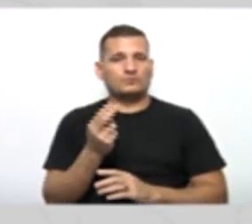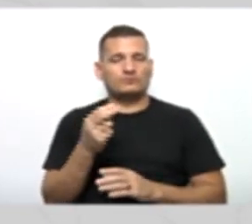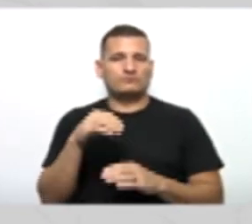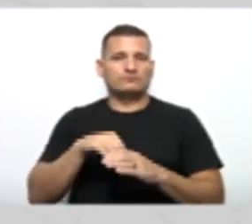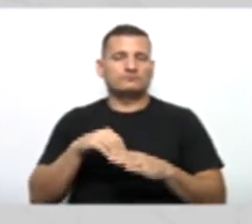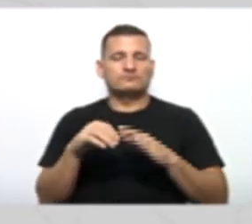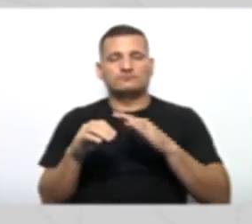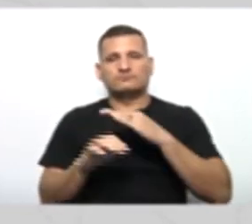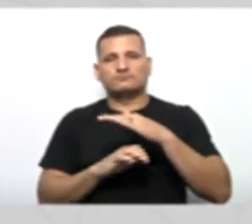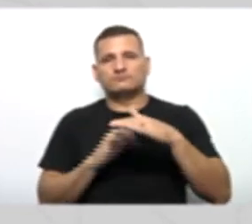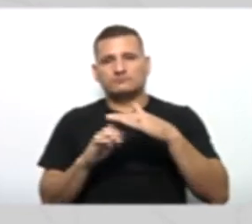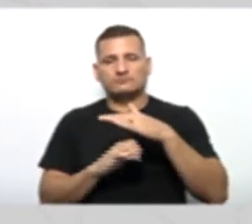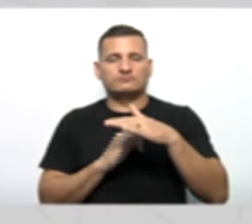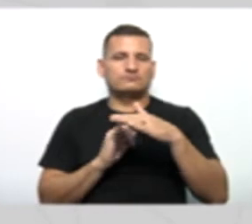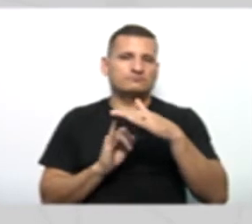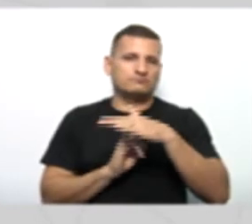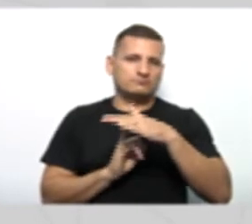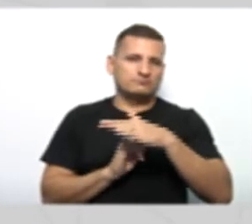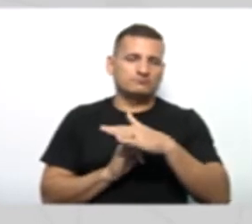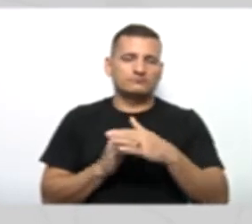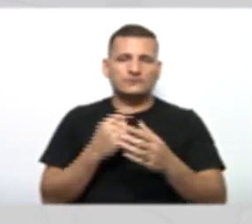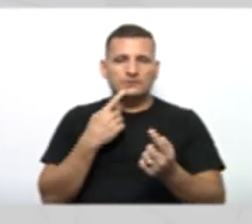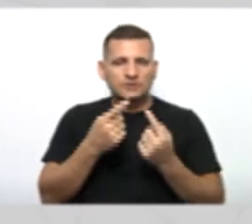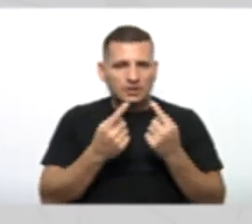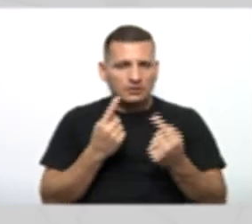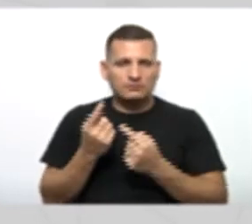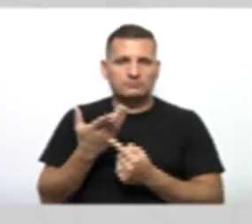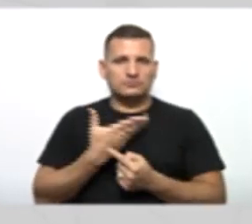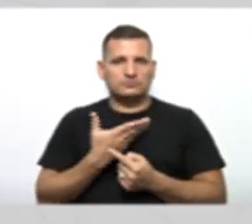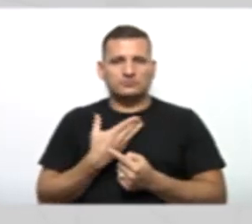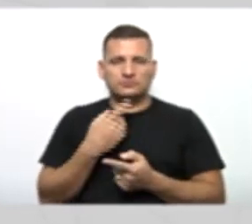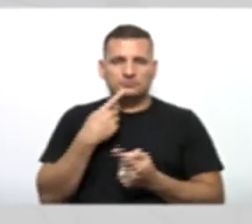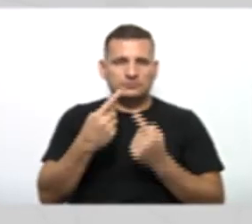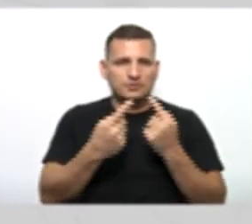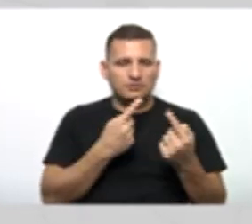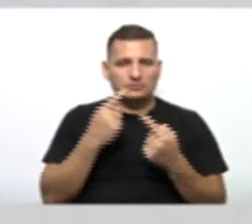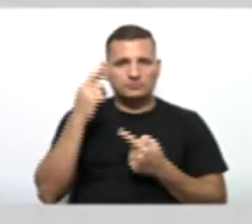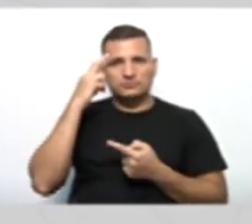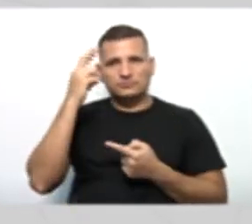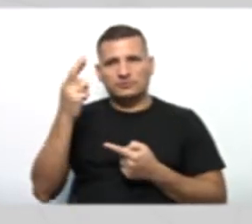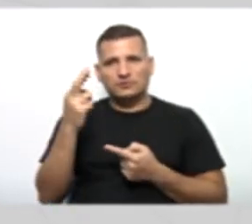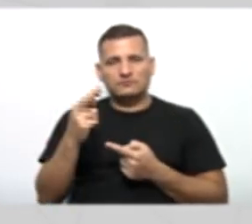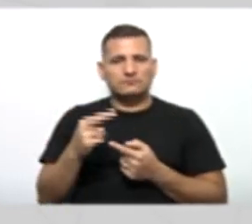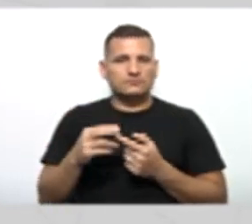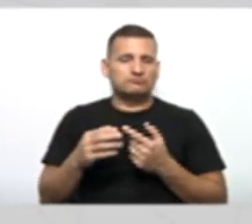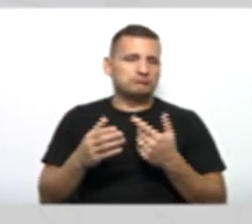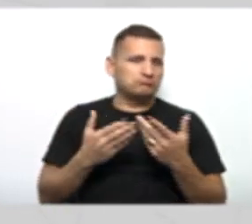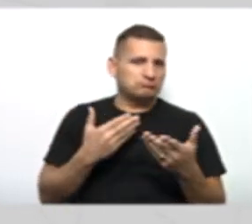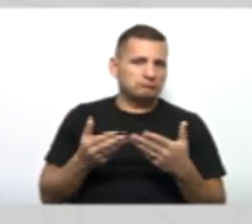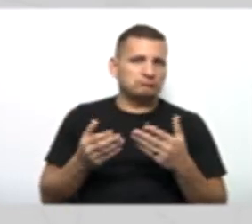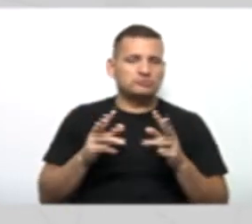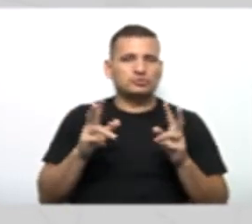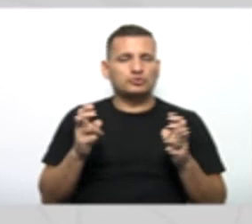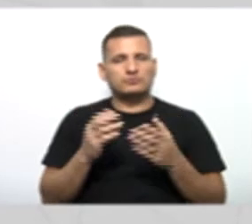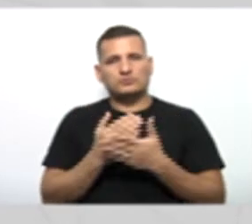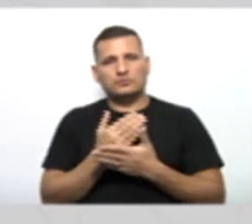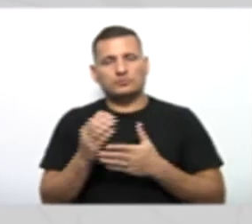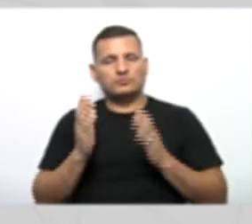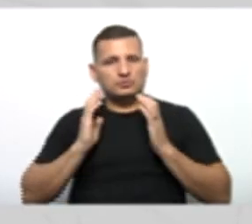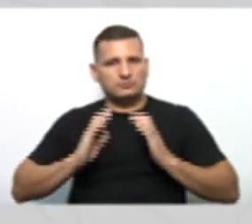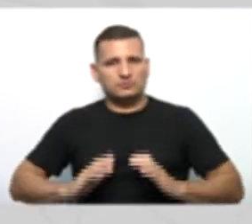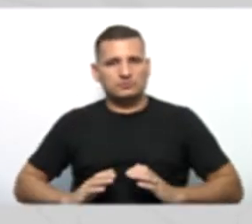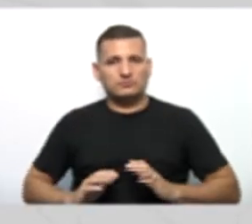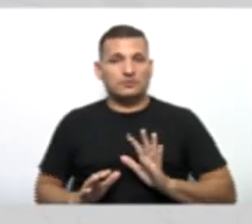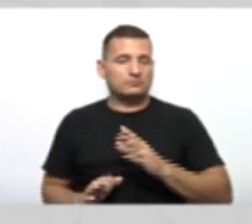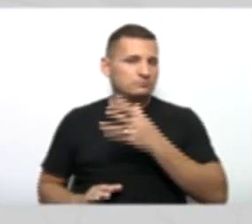então o diálogo com meu colega o diálogo com meu chefe sobre alguma conduta não esquecendo que